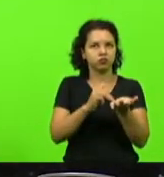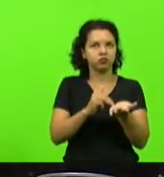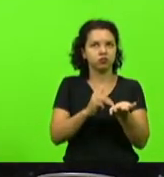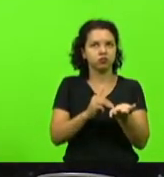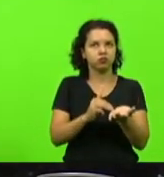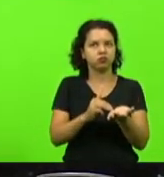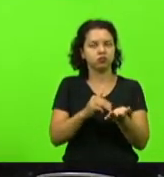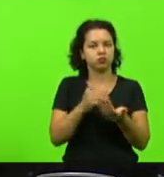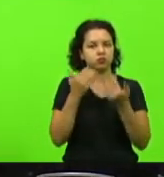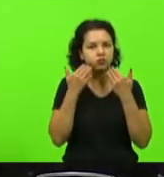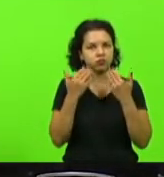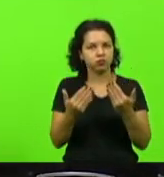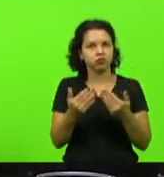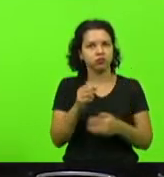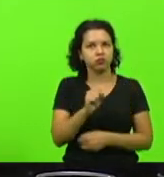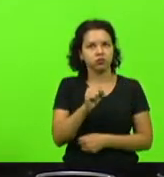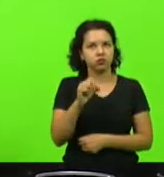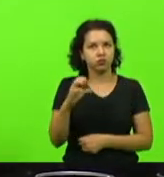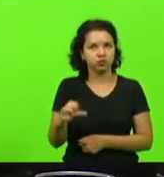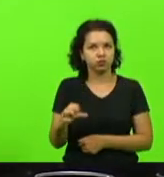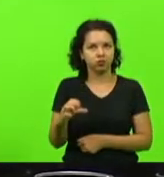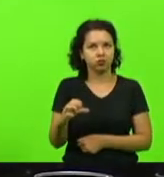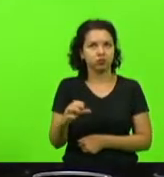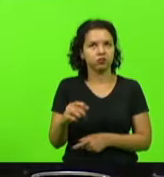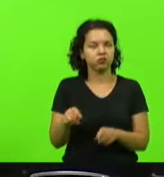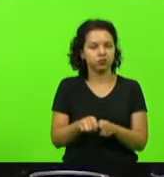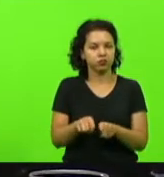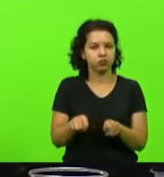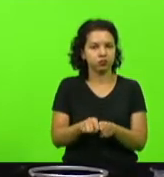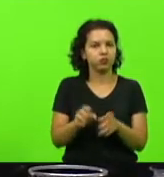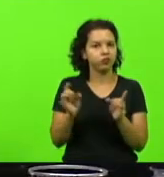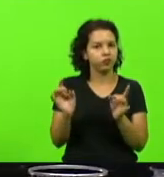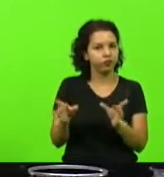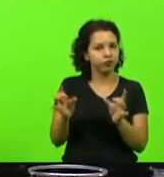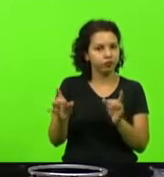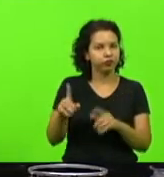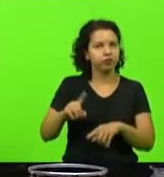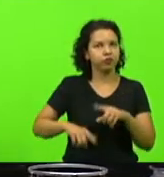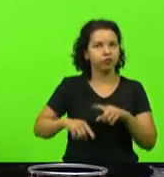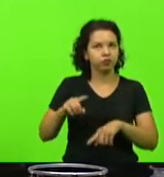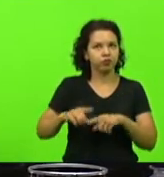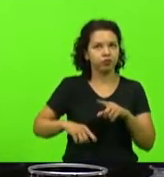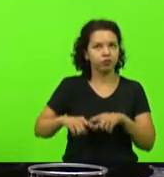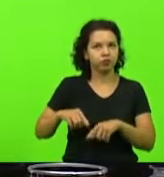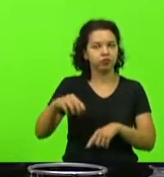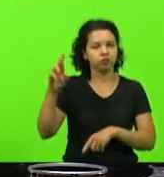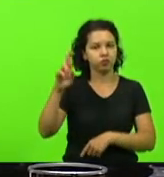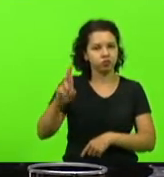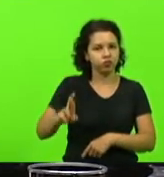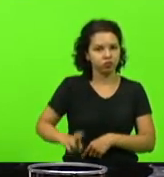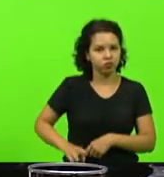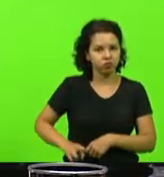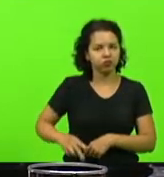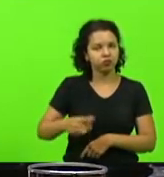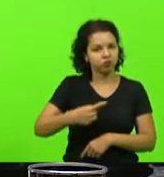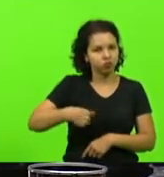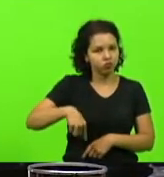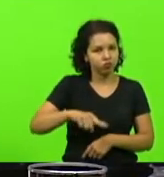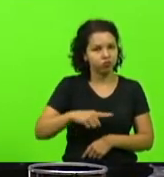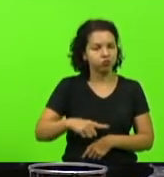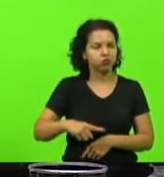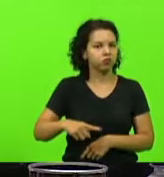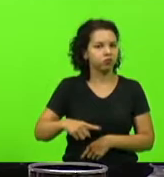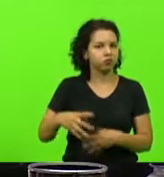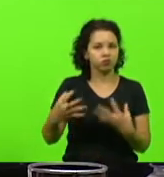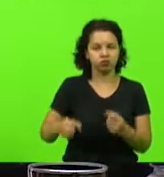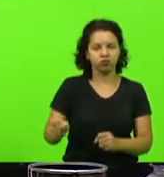Santa Catarina, que também vende produtos para a Rússia, que a gente está indignado e aqui a gente quer paz, que as coisas vão